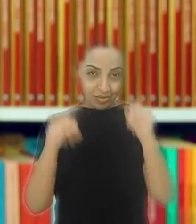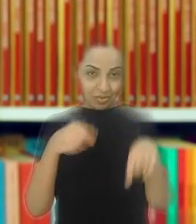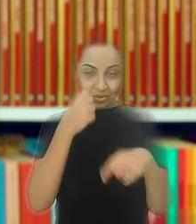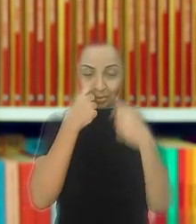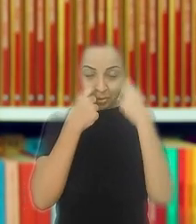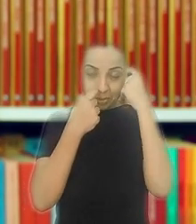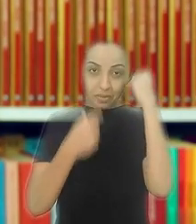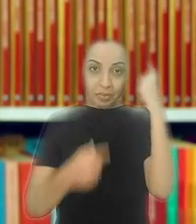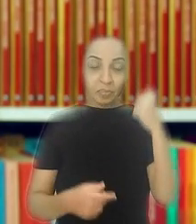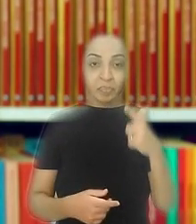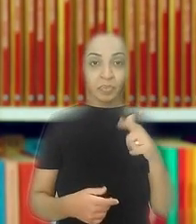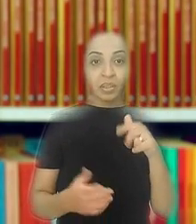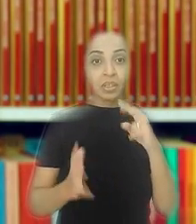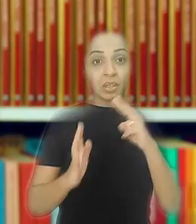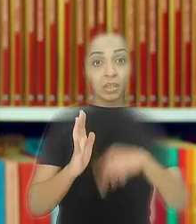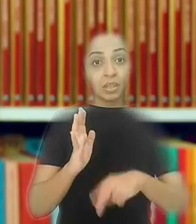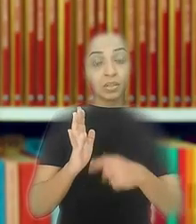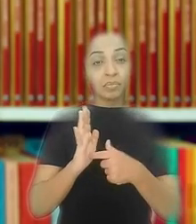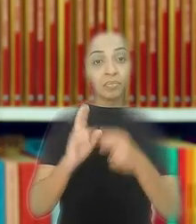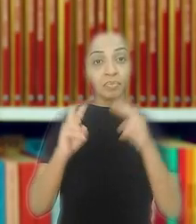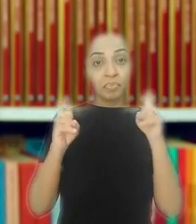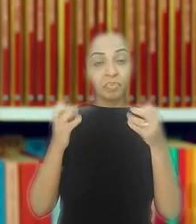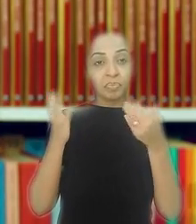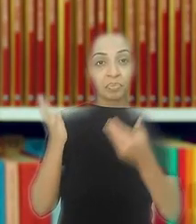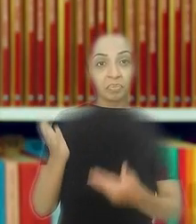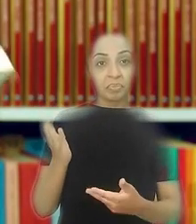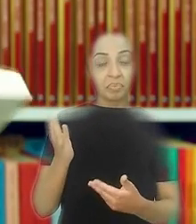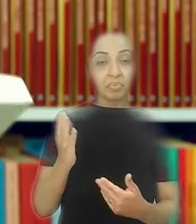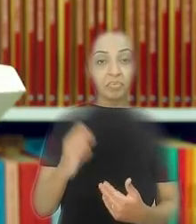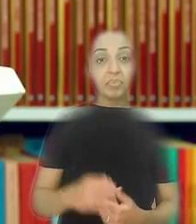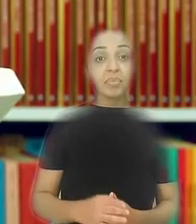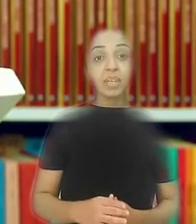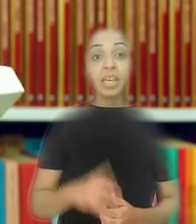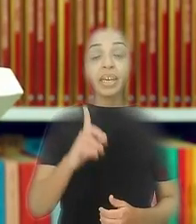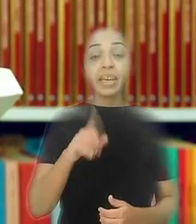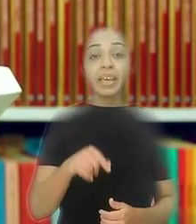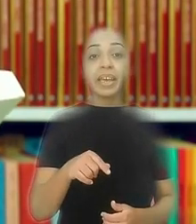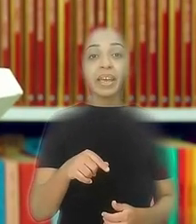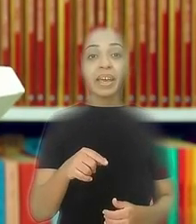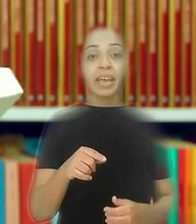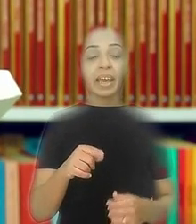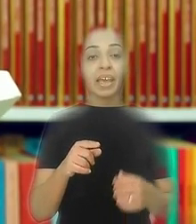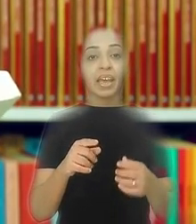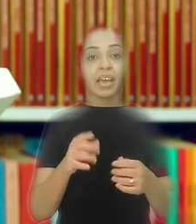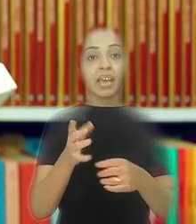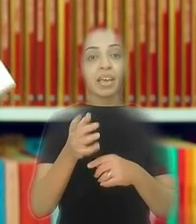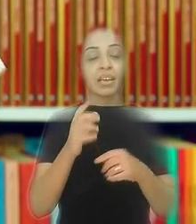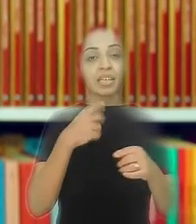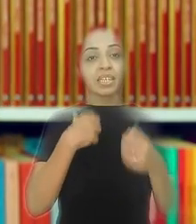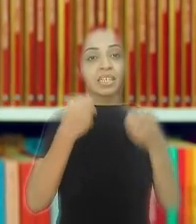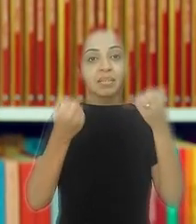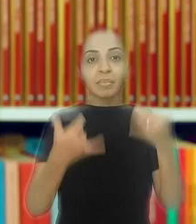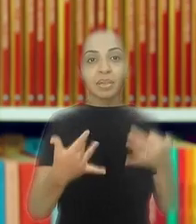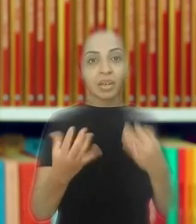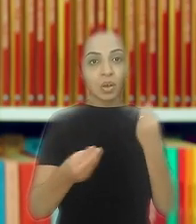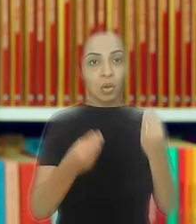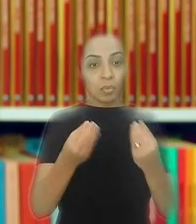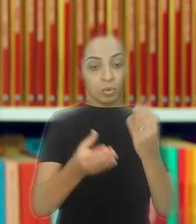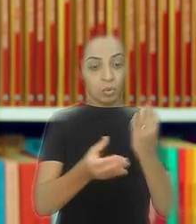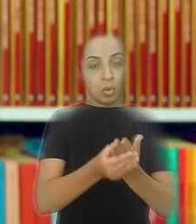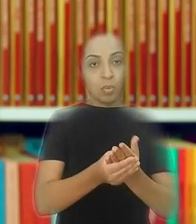o nosso quarto livro que foi o lugar nenhum do Lucas Figueiredo o militares e civis na ocupação